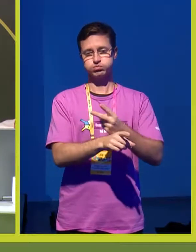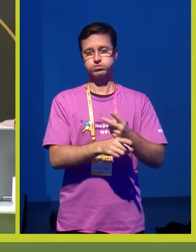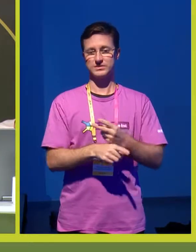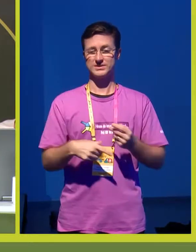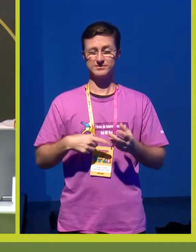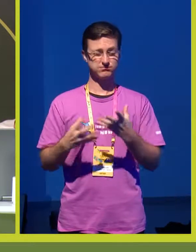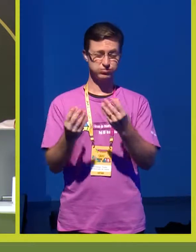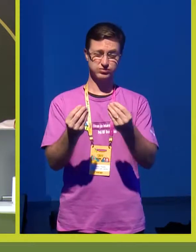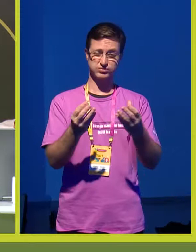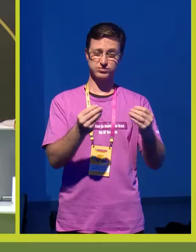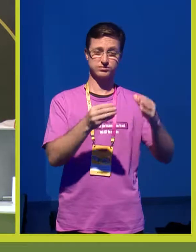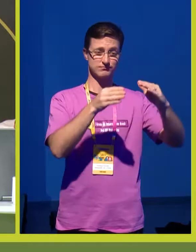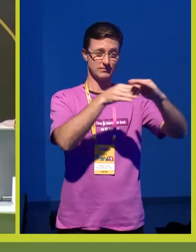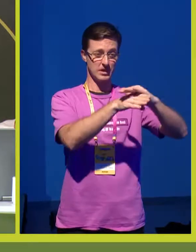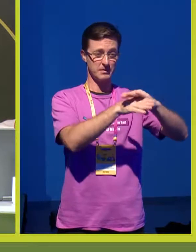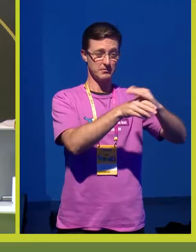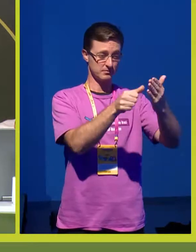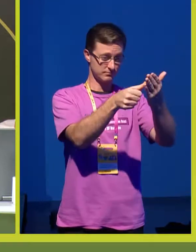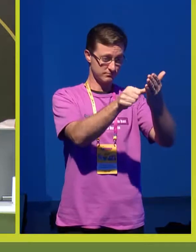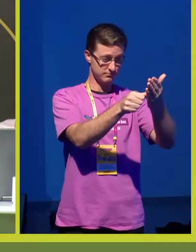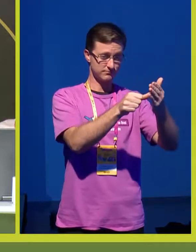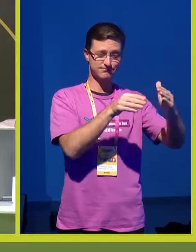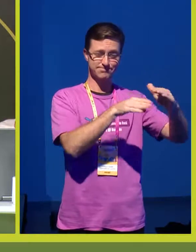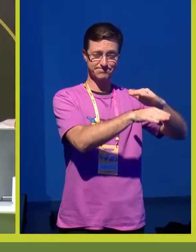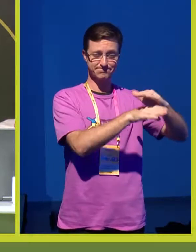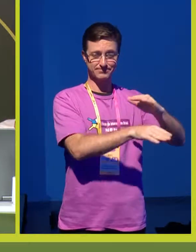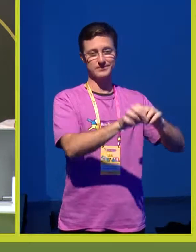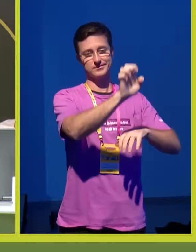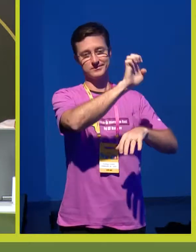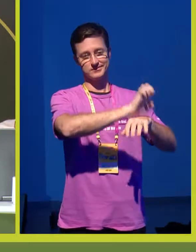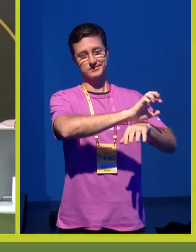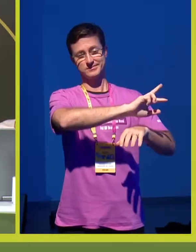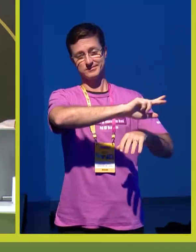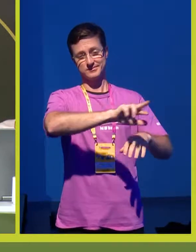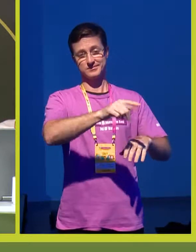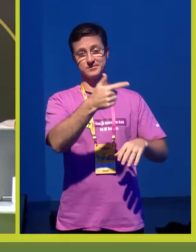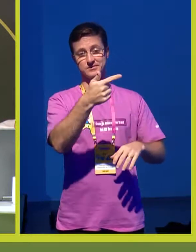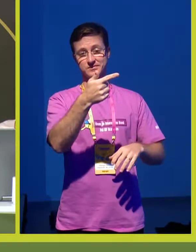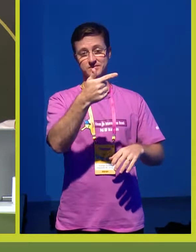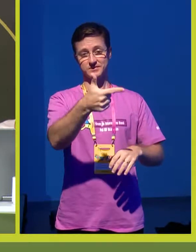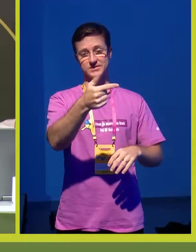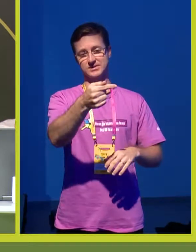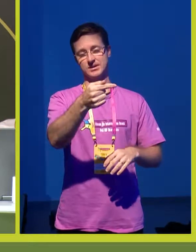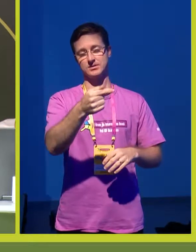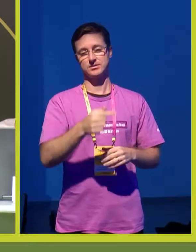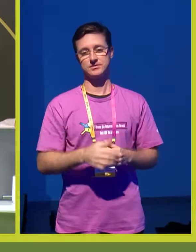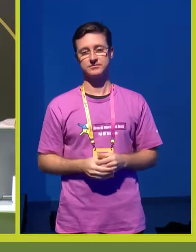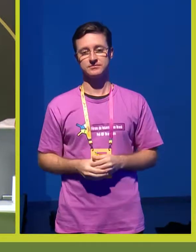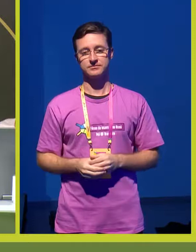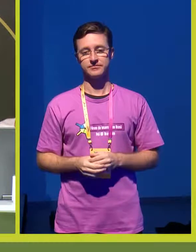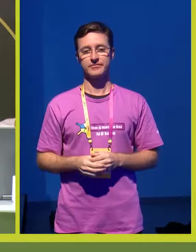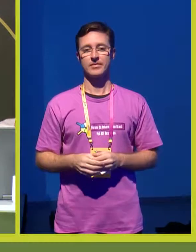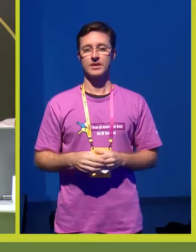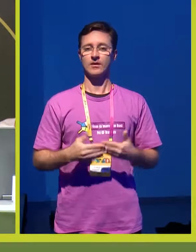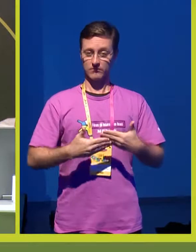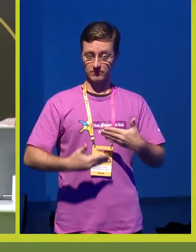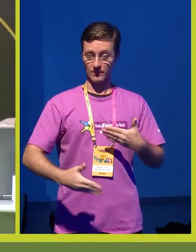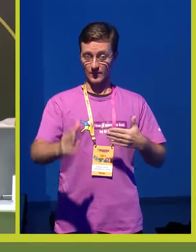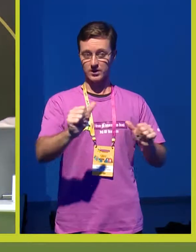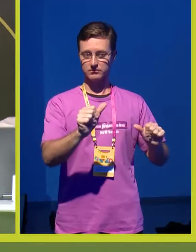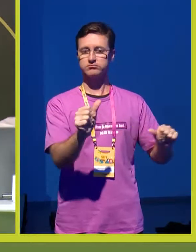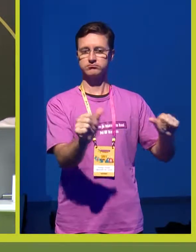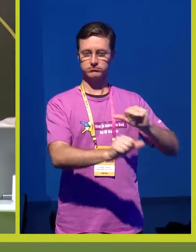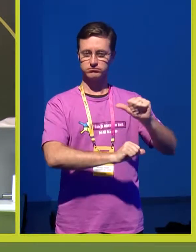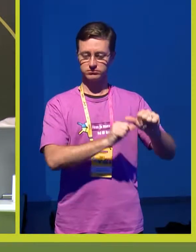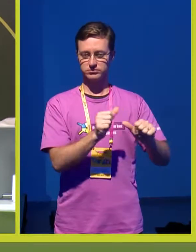identidade e prontuários criminais, um para cada estado no país. Essa situação tende a mudar em